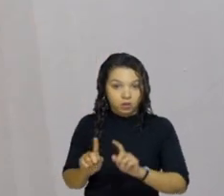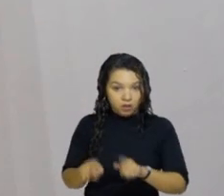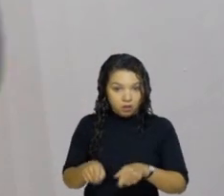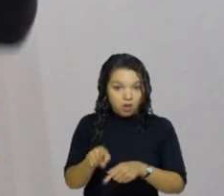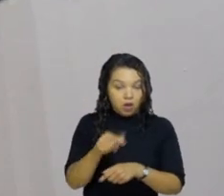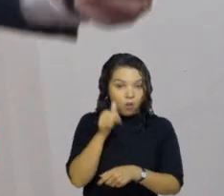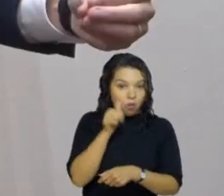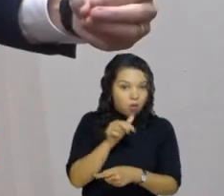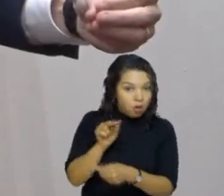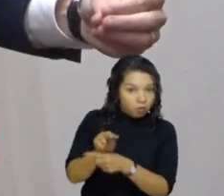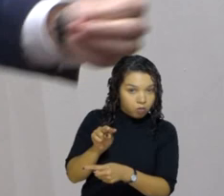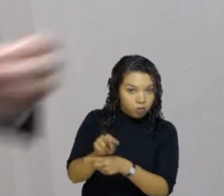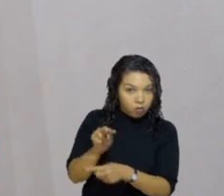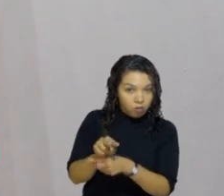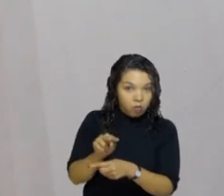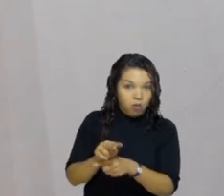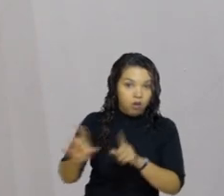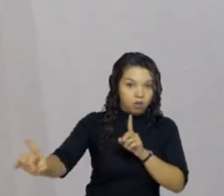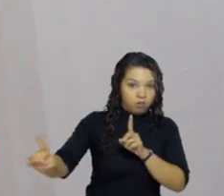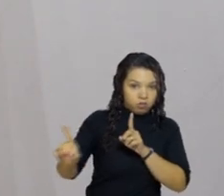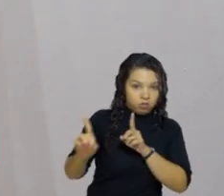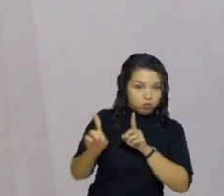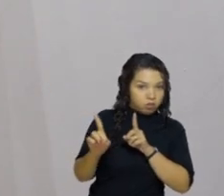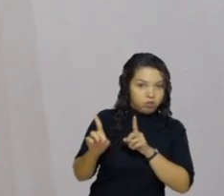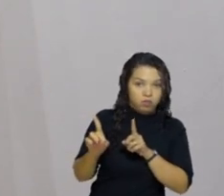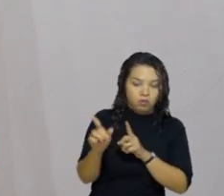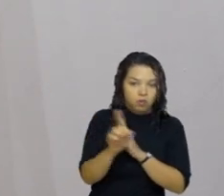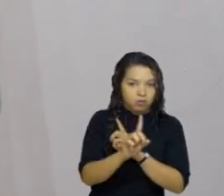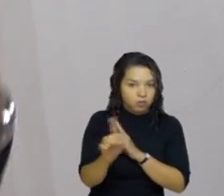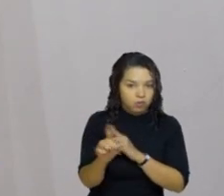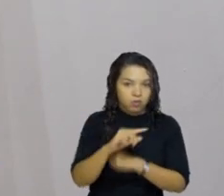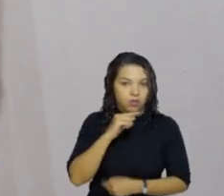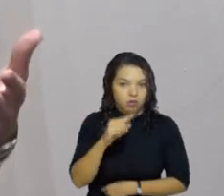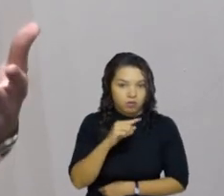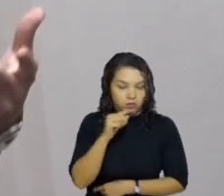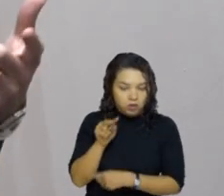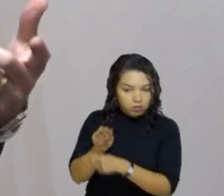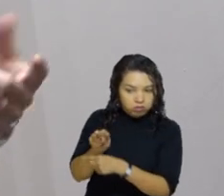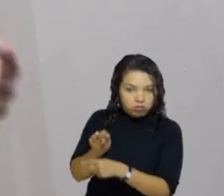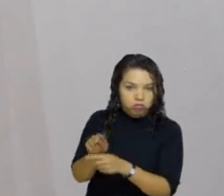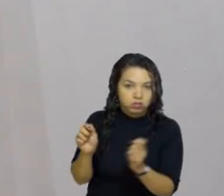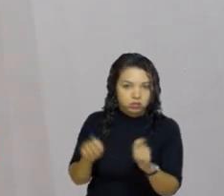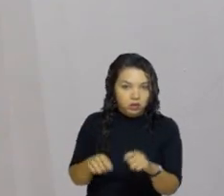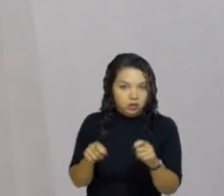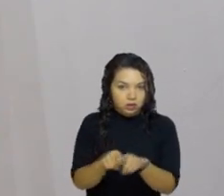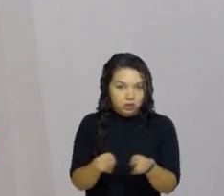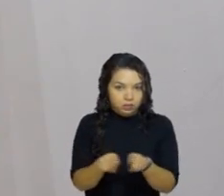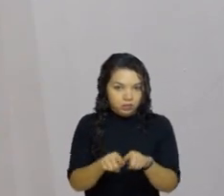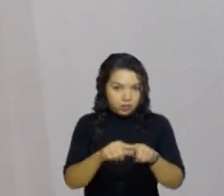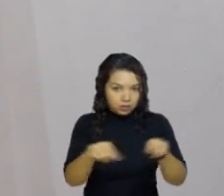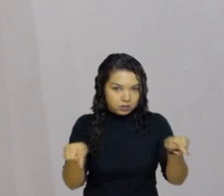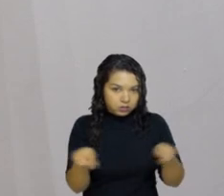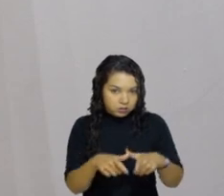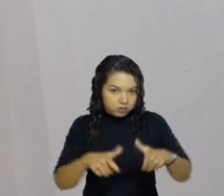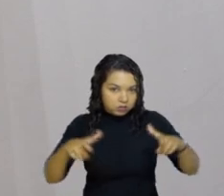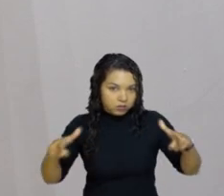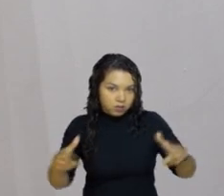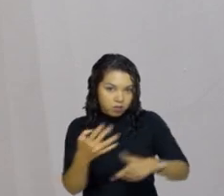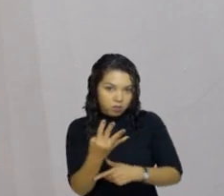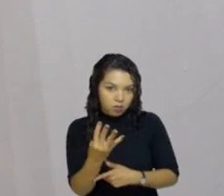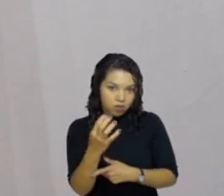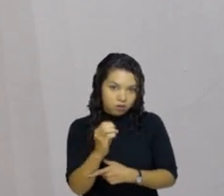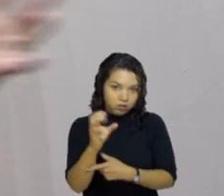que ele não se aproxime dela, deputado Antídio. Nós ampliamos as salas Lilás em Santa Catarina em